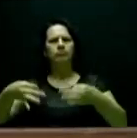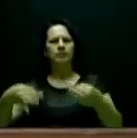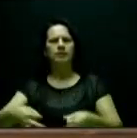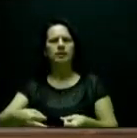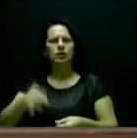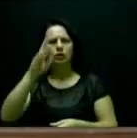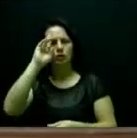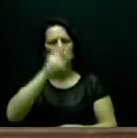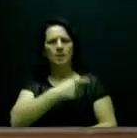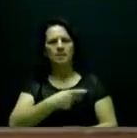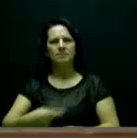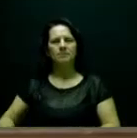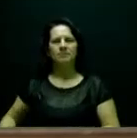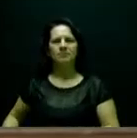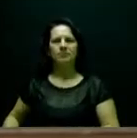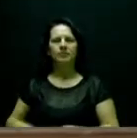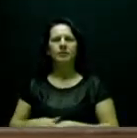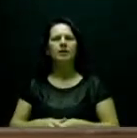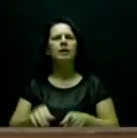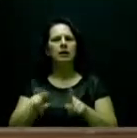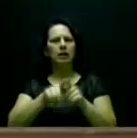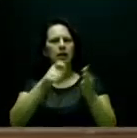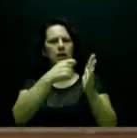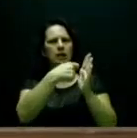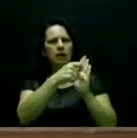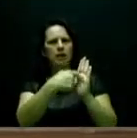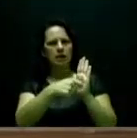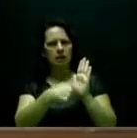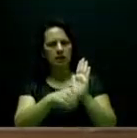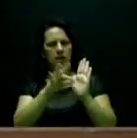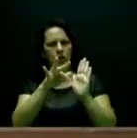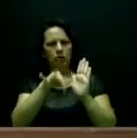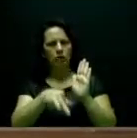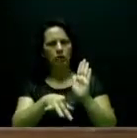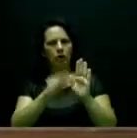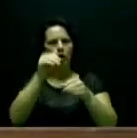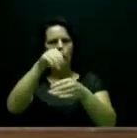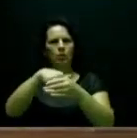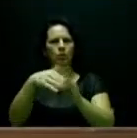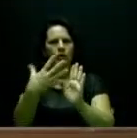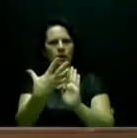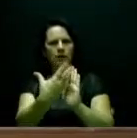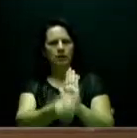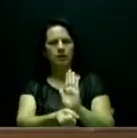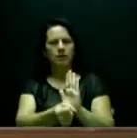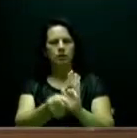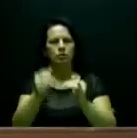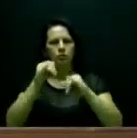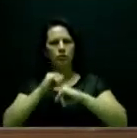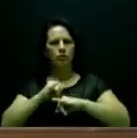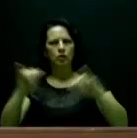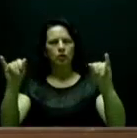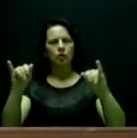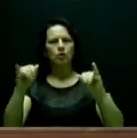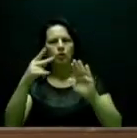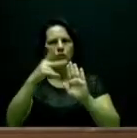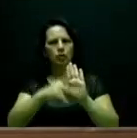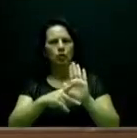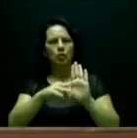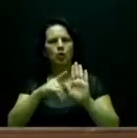Ivan, em não só assinar, como votar favorável hoje e também me manifestar no projeto de